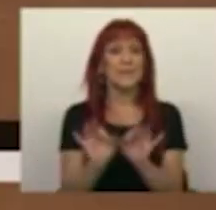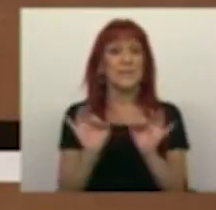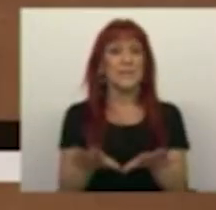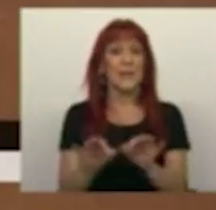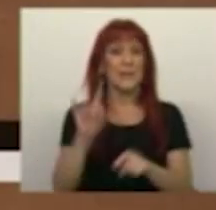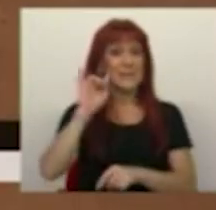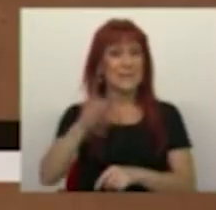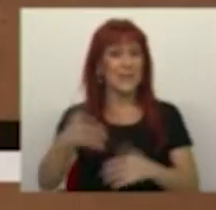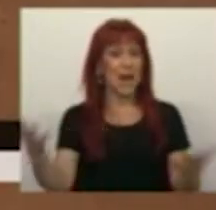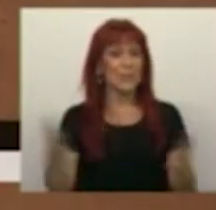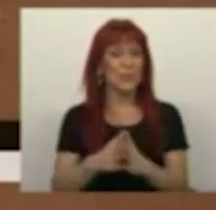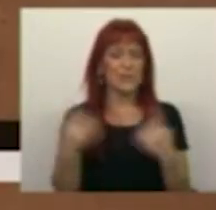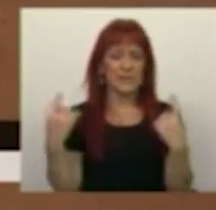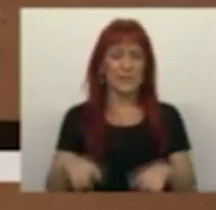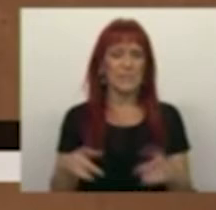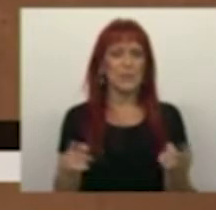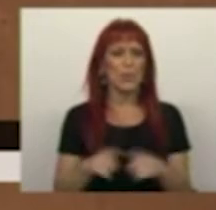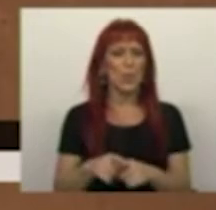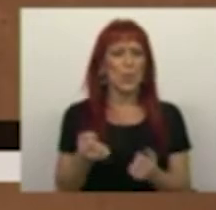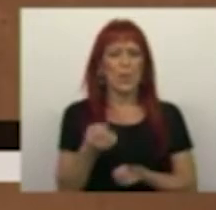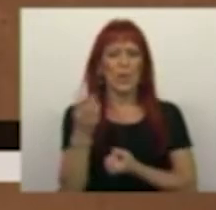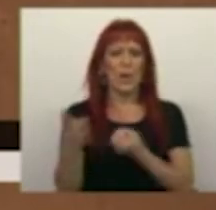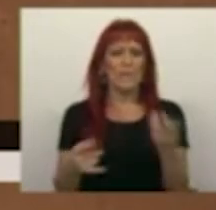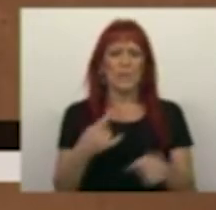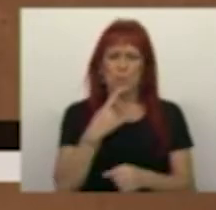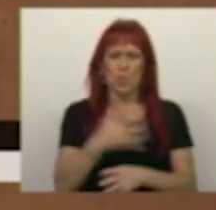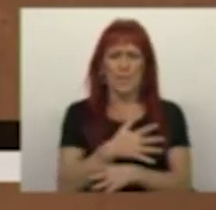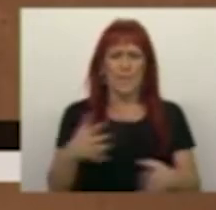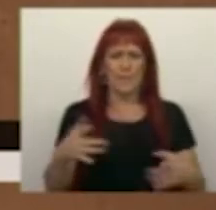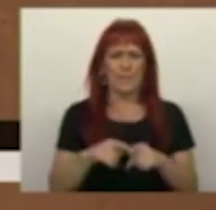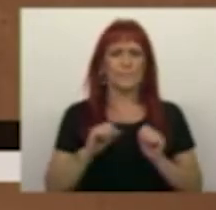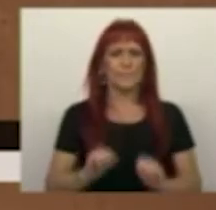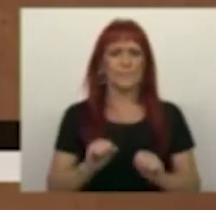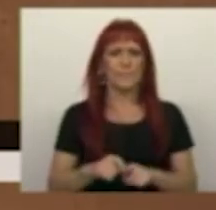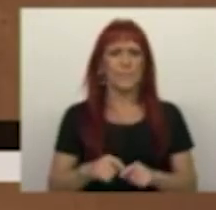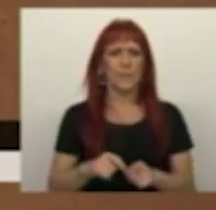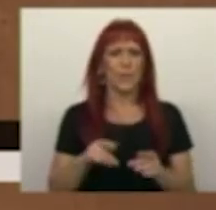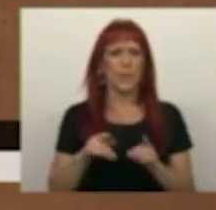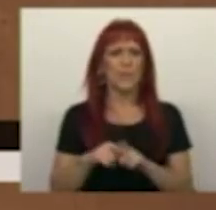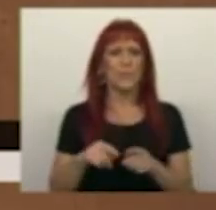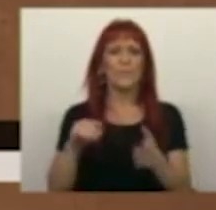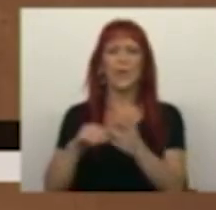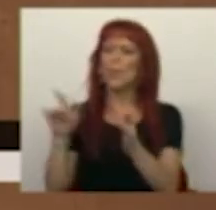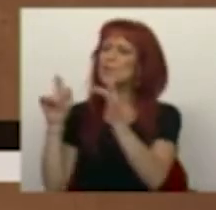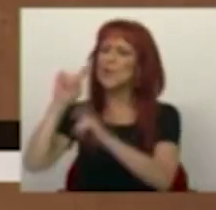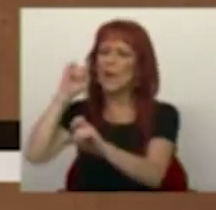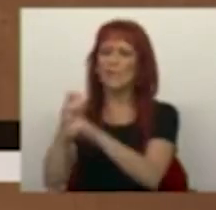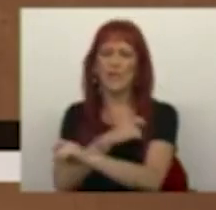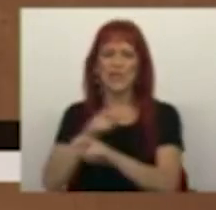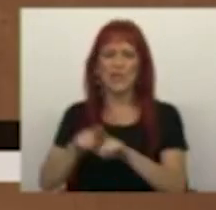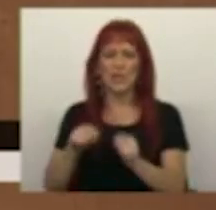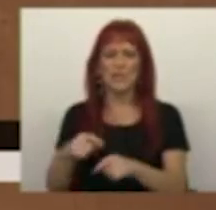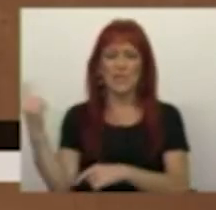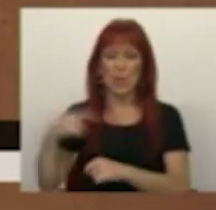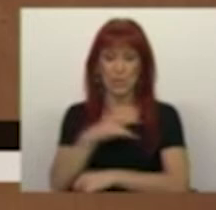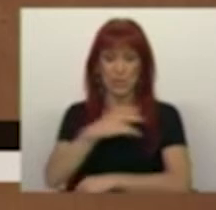Como sabe, tínhamos um conjunto significativo de contactos em vigilância pelas autoridades de saúde. De